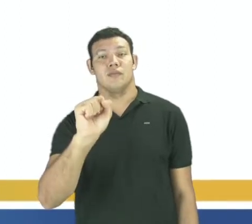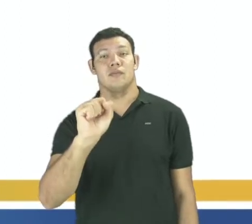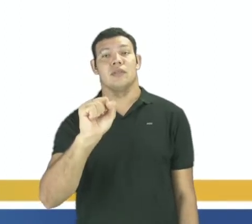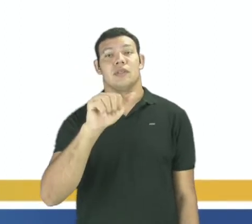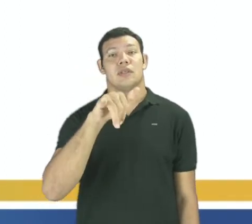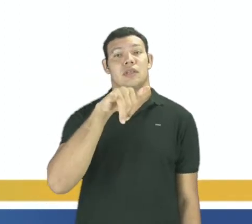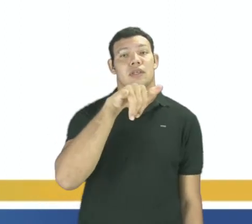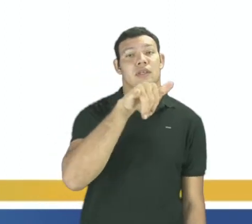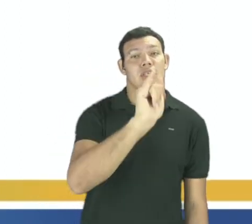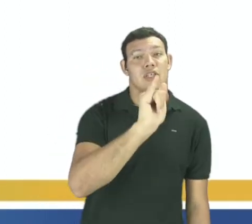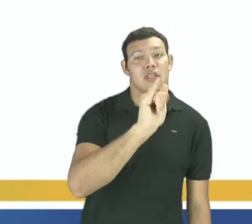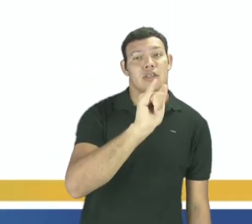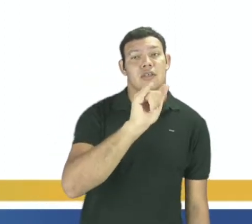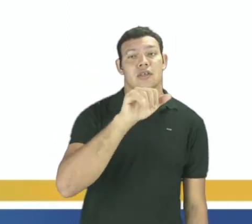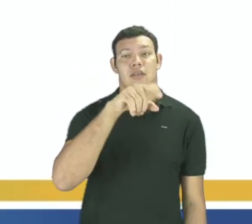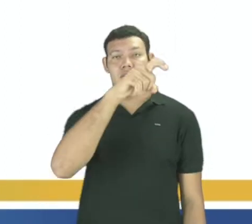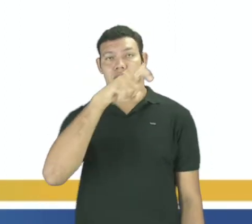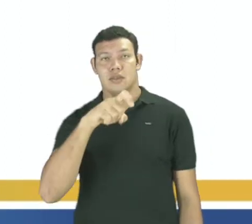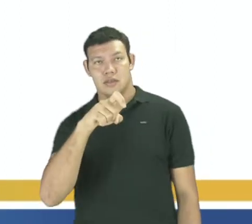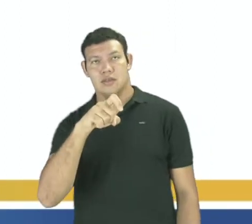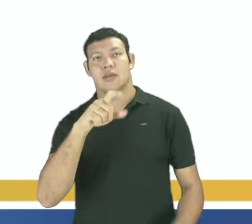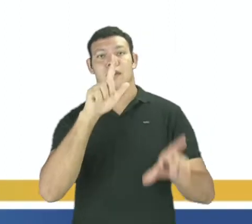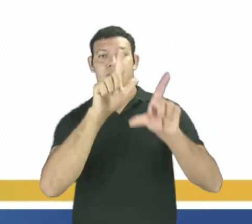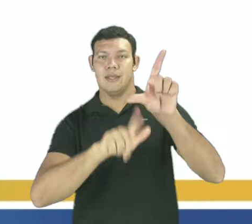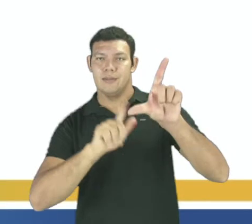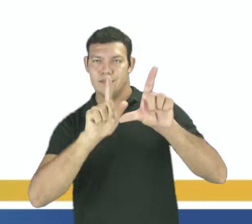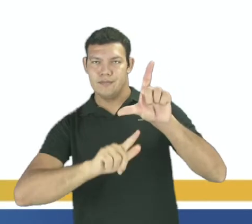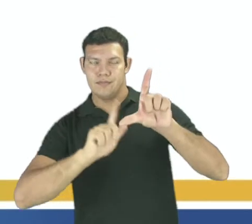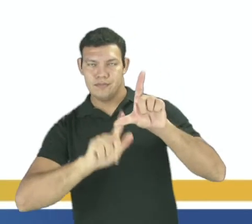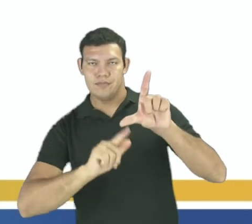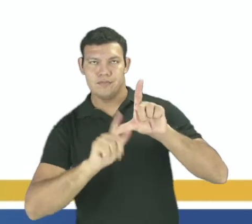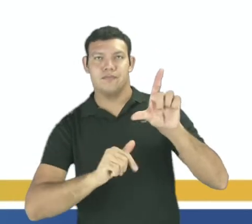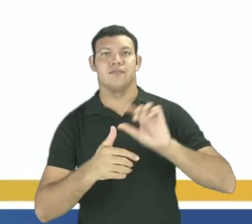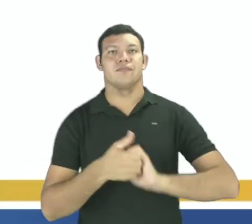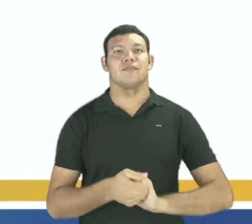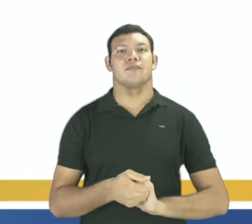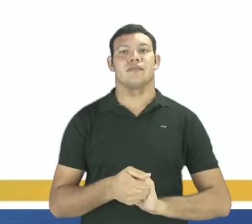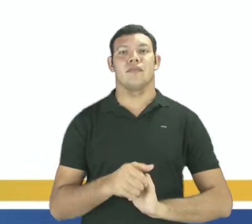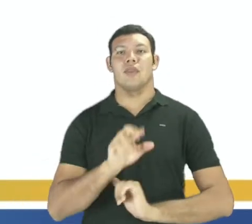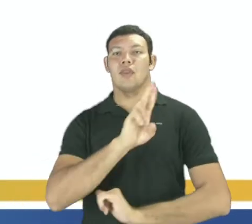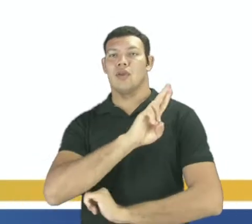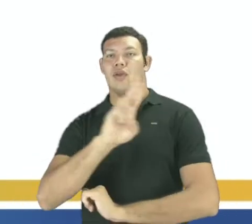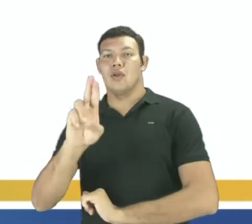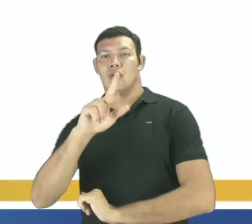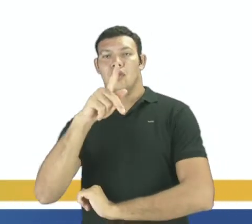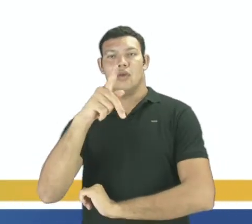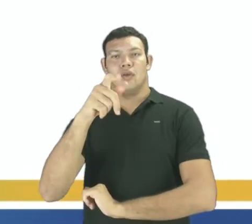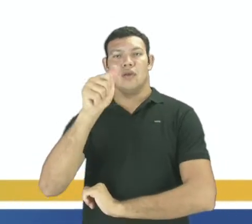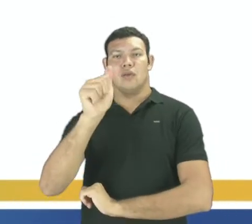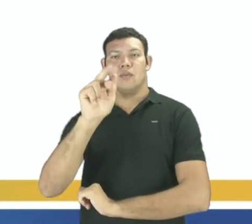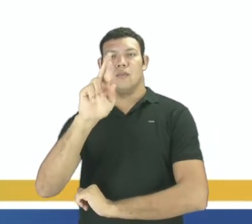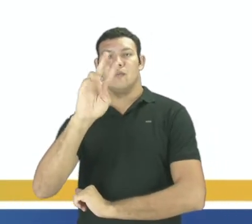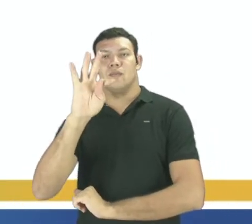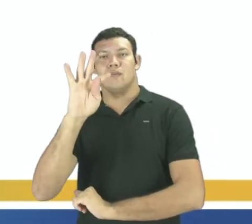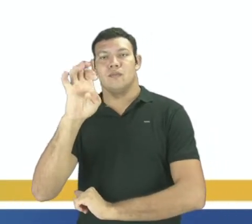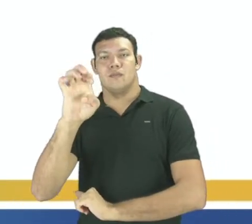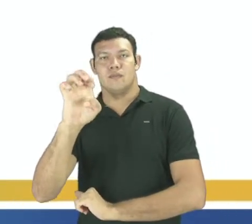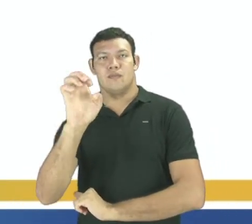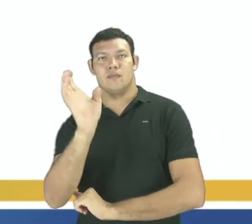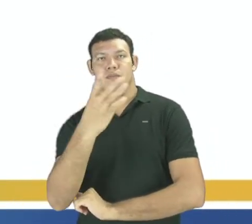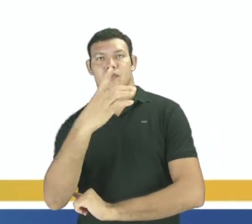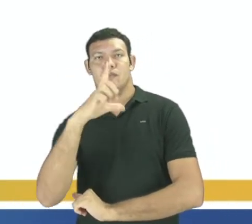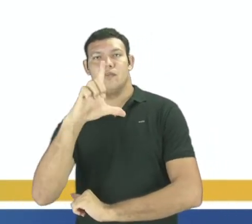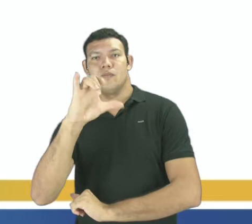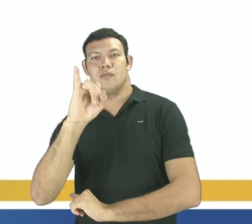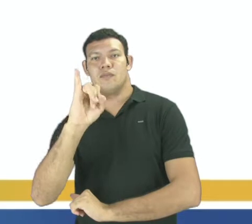meu x e o meu y é a parte literal. Então, gente, observe que essa parte literal, ela é